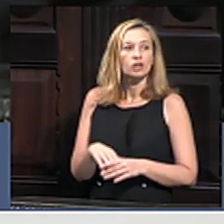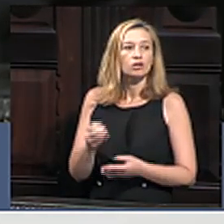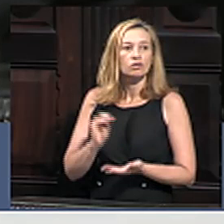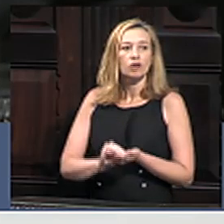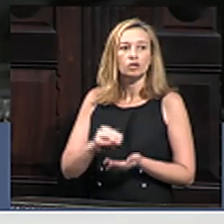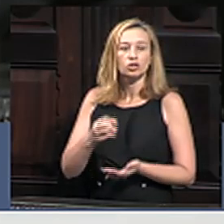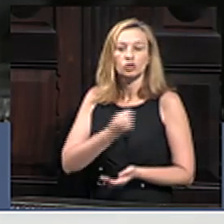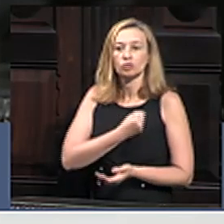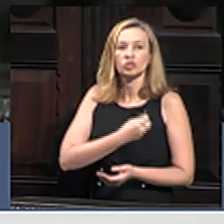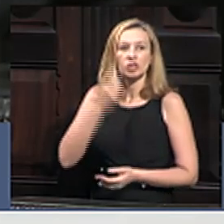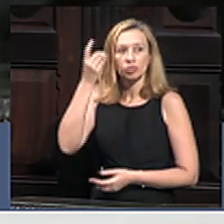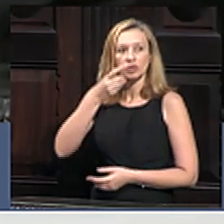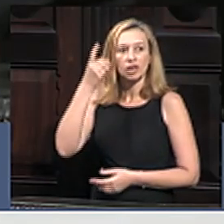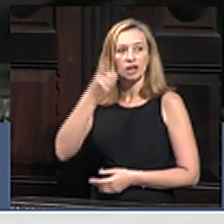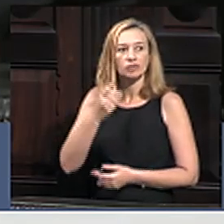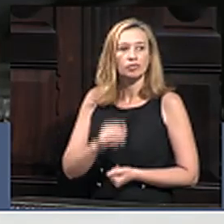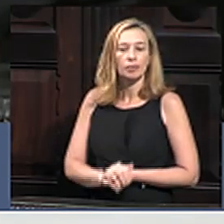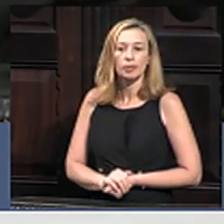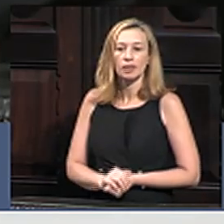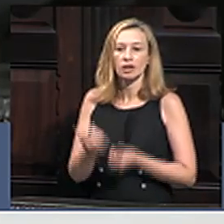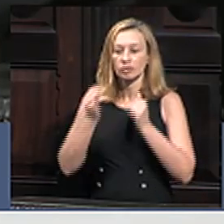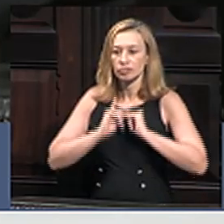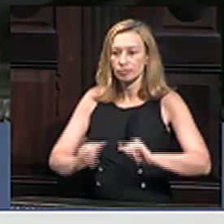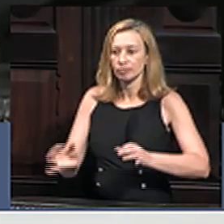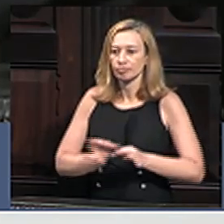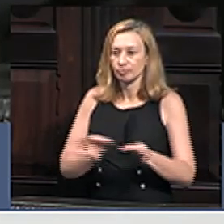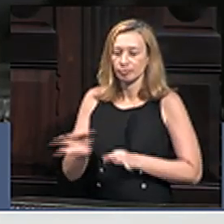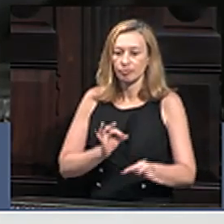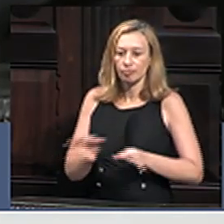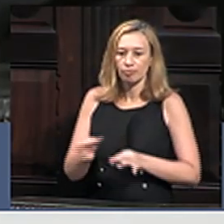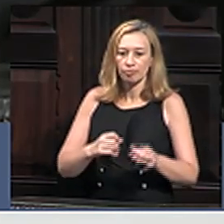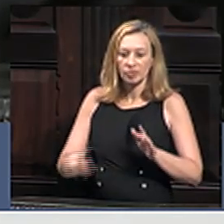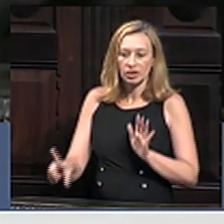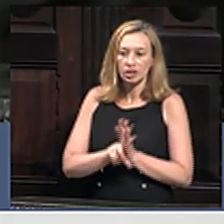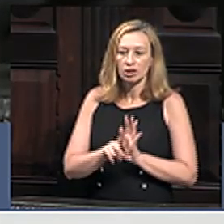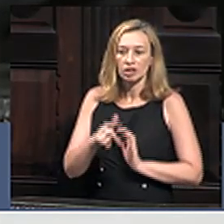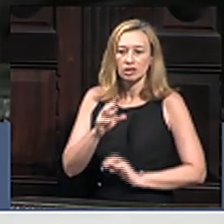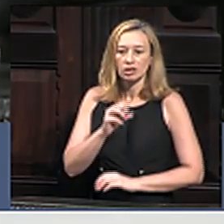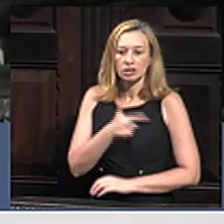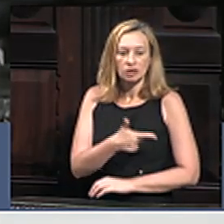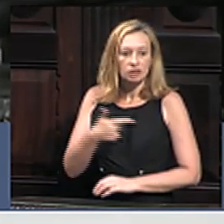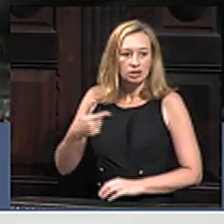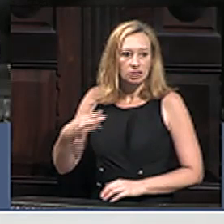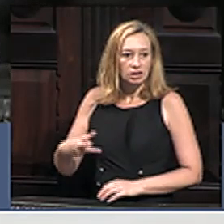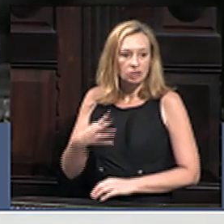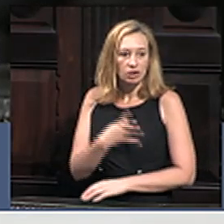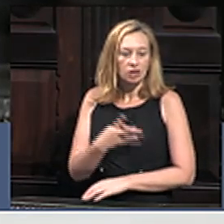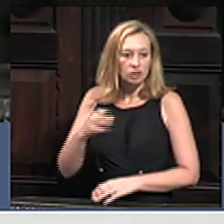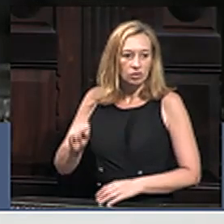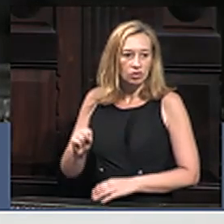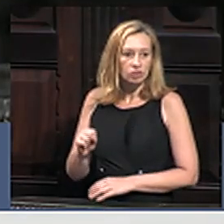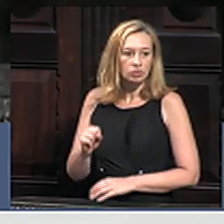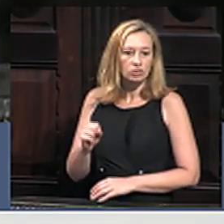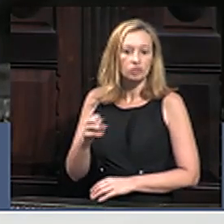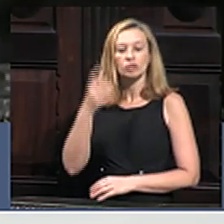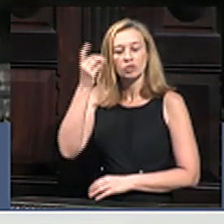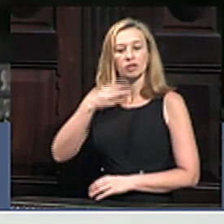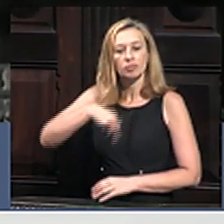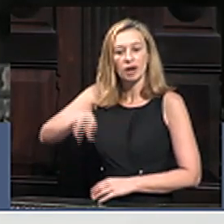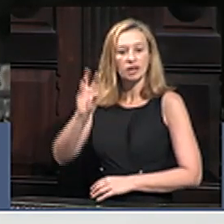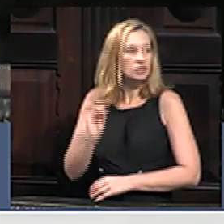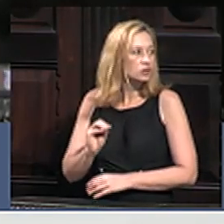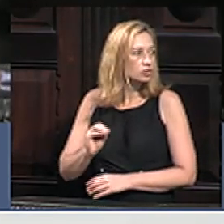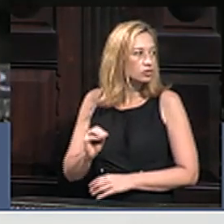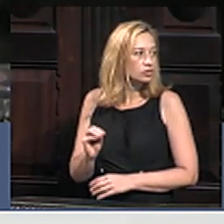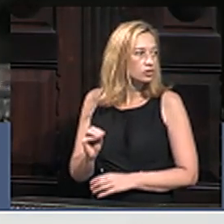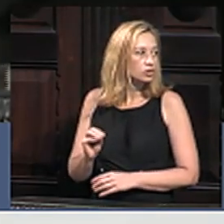quórum. Anuncio o projeto de lei 1348/2012, de autoria do deputado Márcio Pacheco, que altera a lei